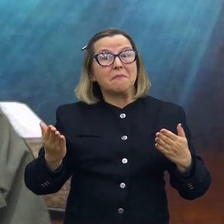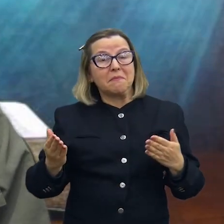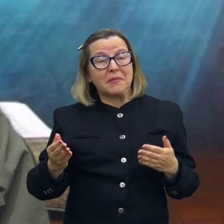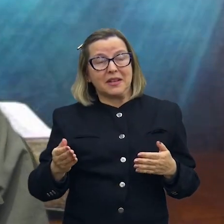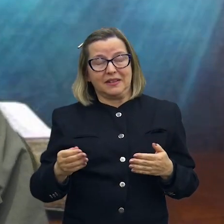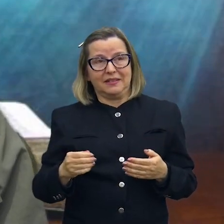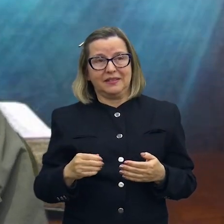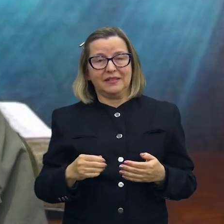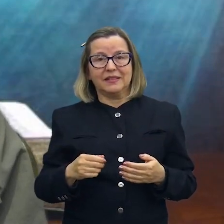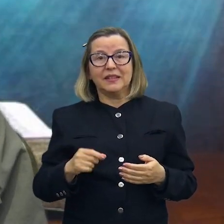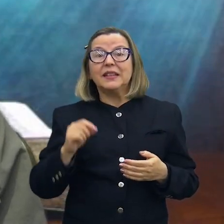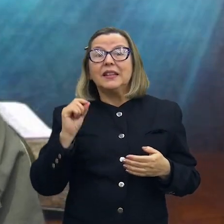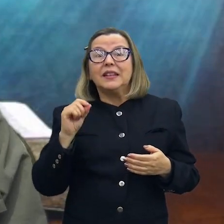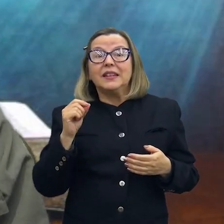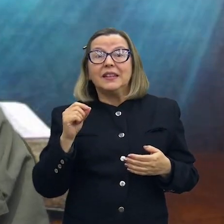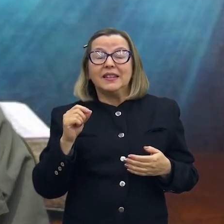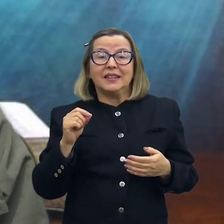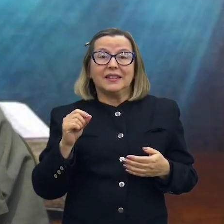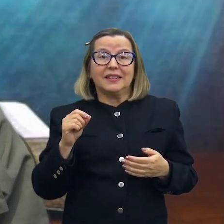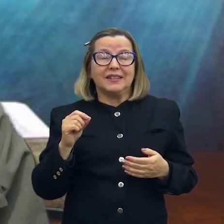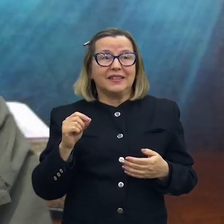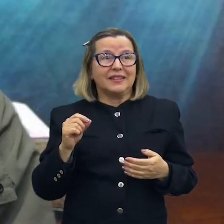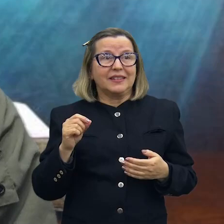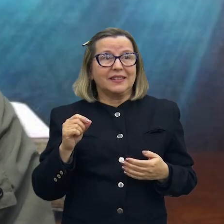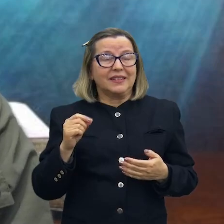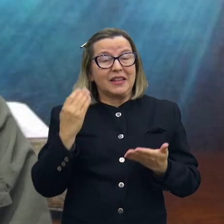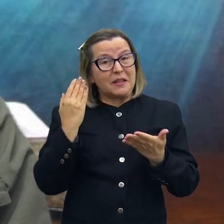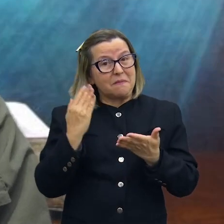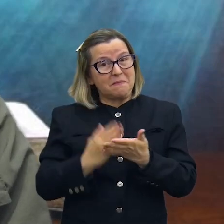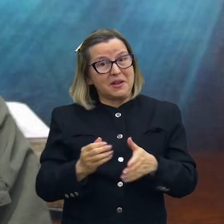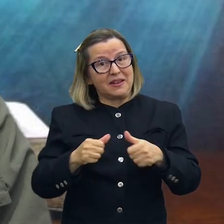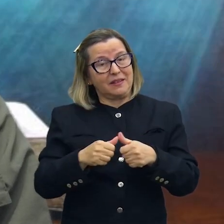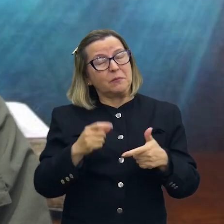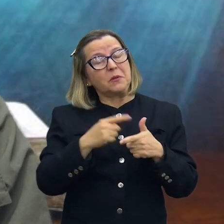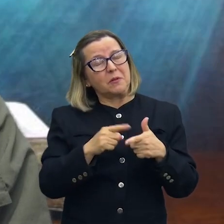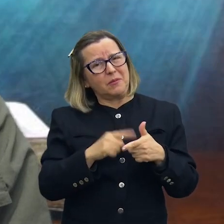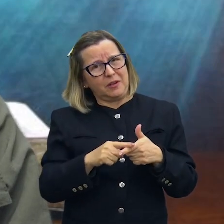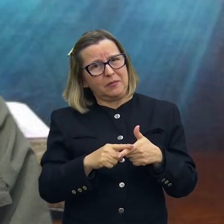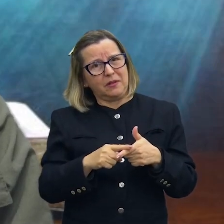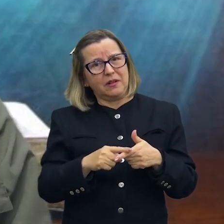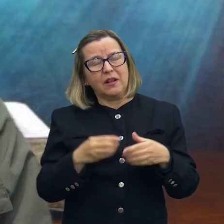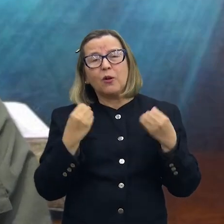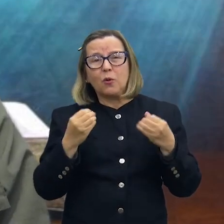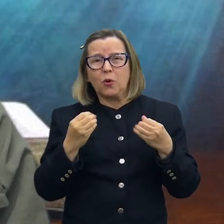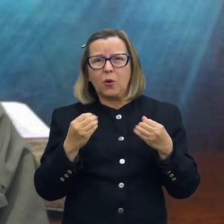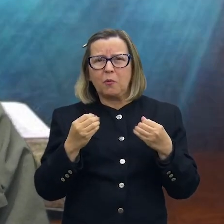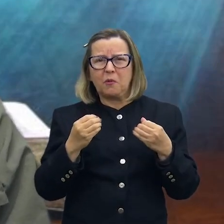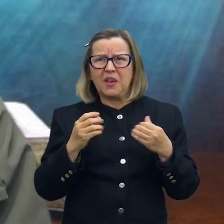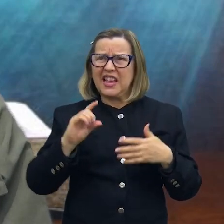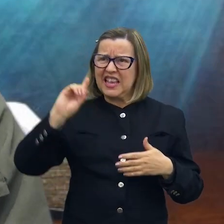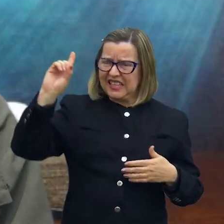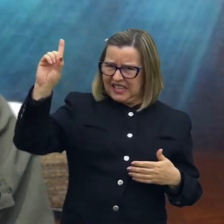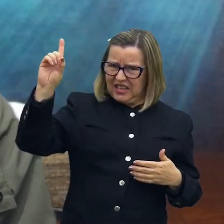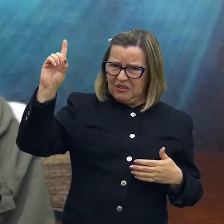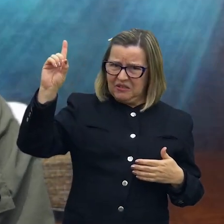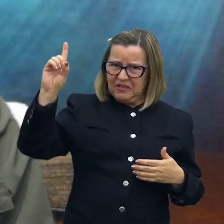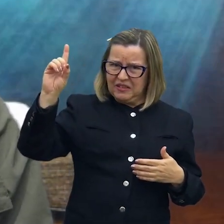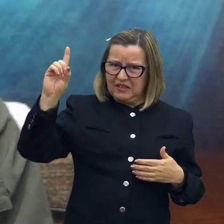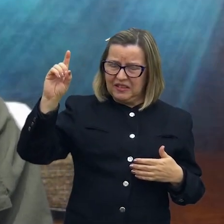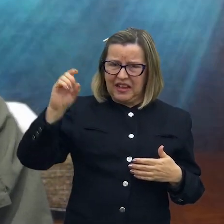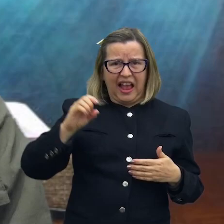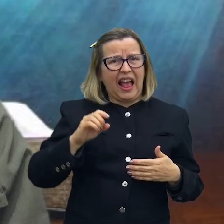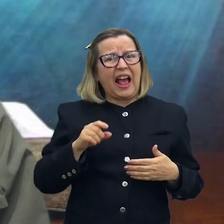Quem resolve esse rombo? Deus? Fazendo novena? Orando mais? Não